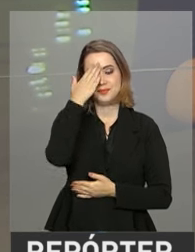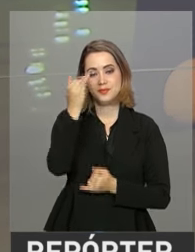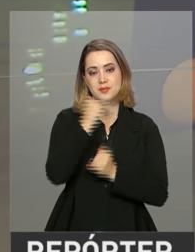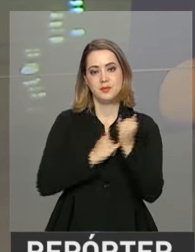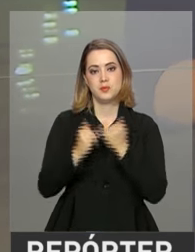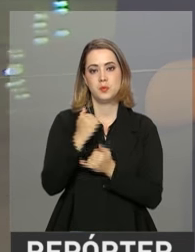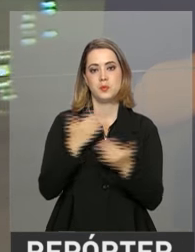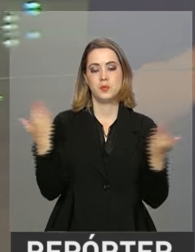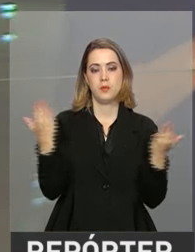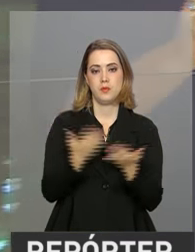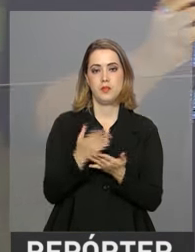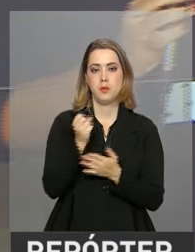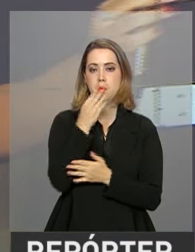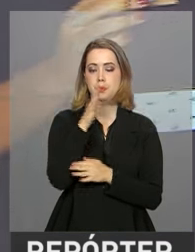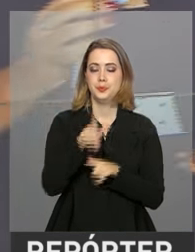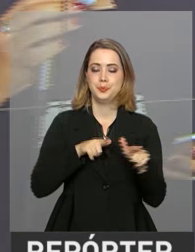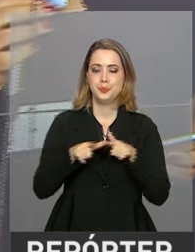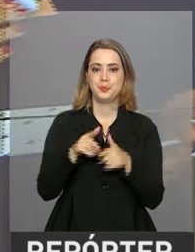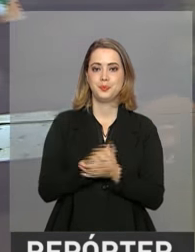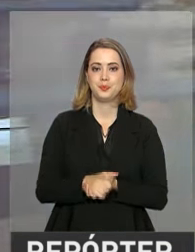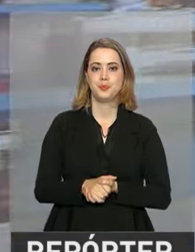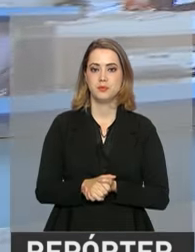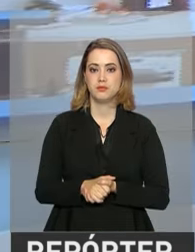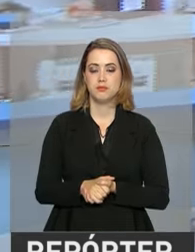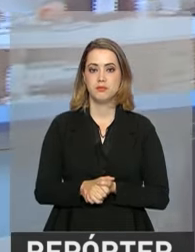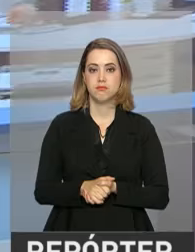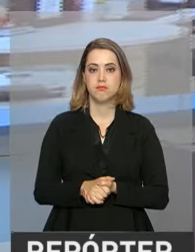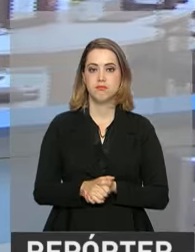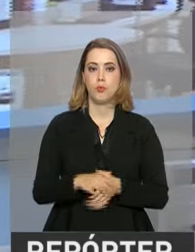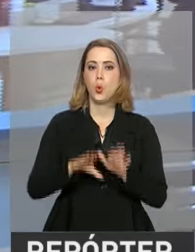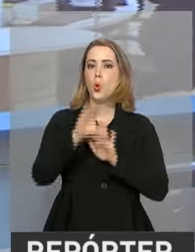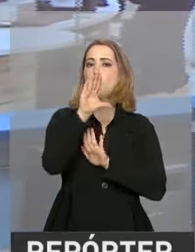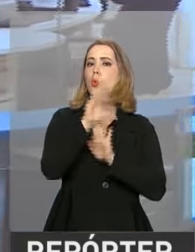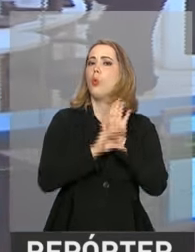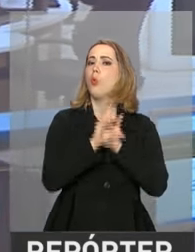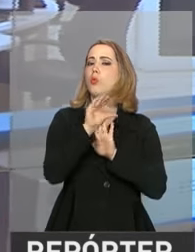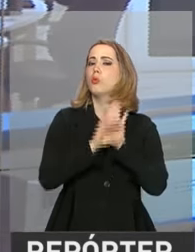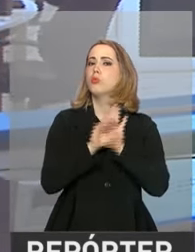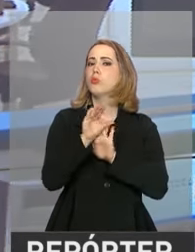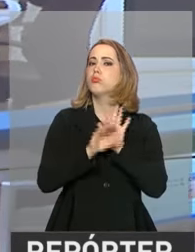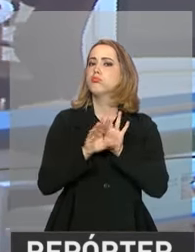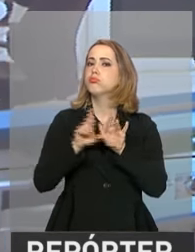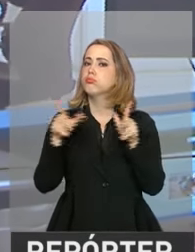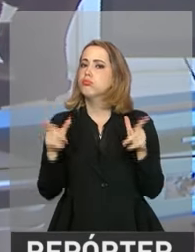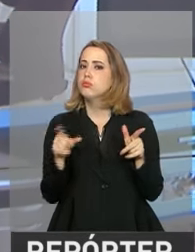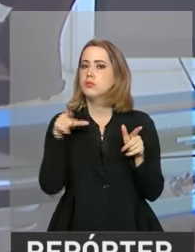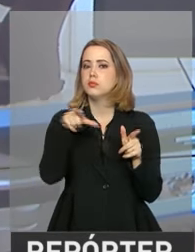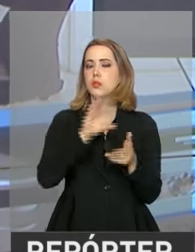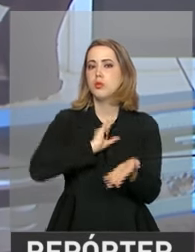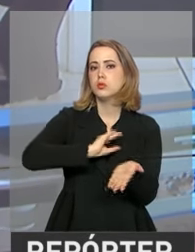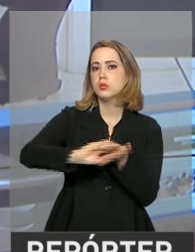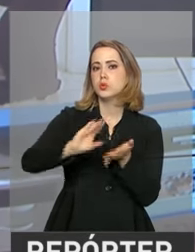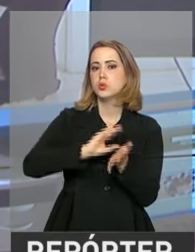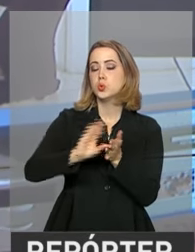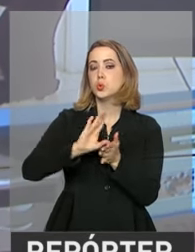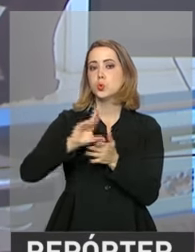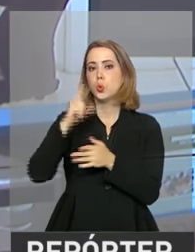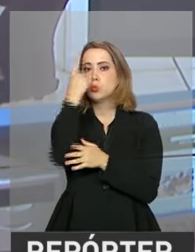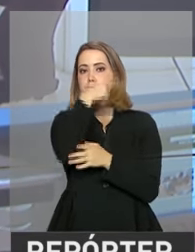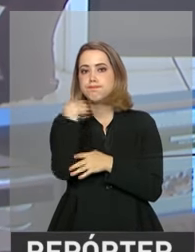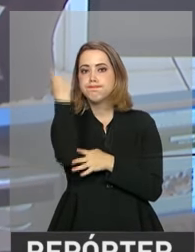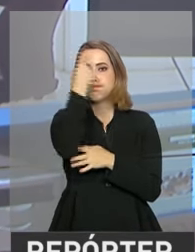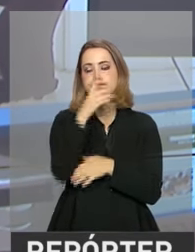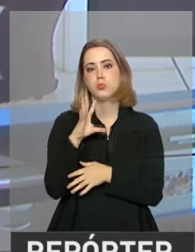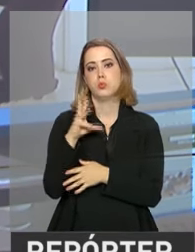informações ao vivo bom trabalho para você currículo mais flexível e investimentos em escolas de tempo integral Estas são